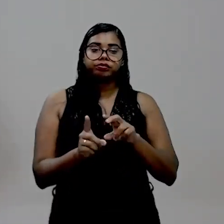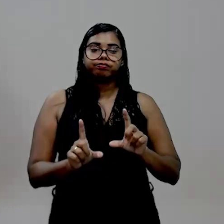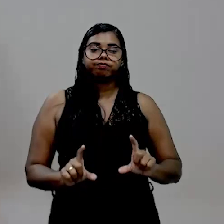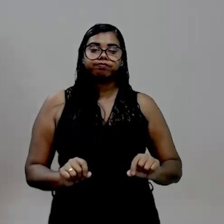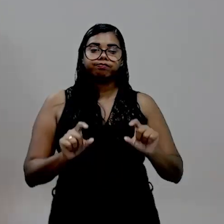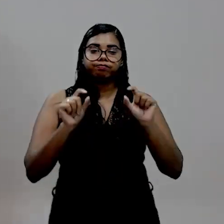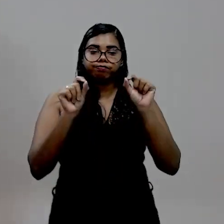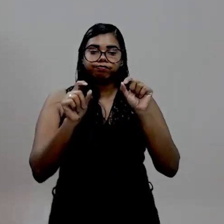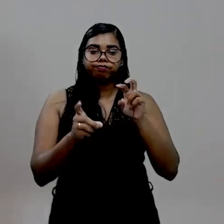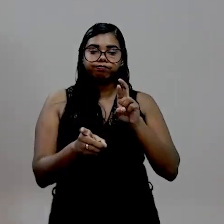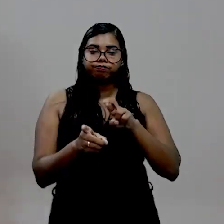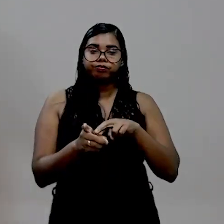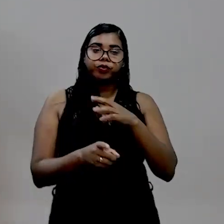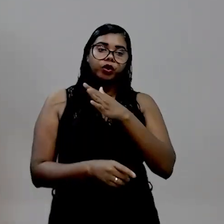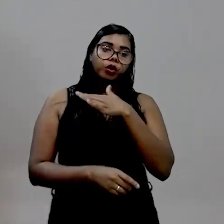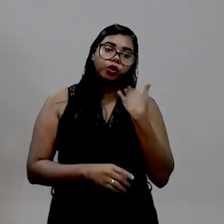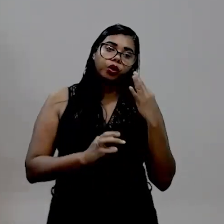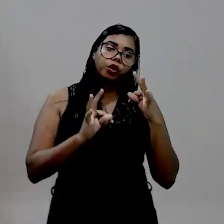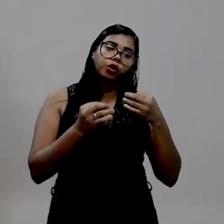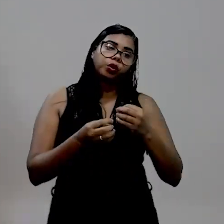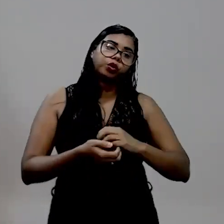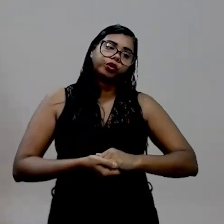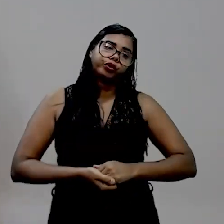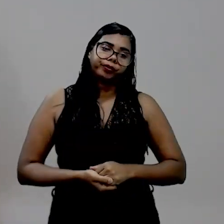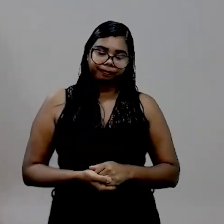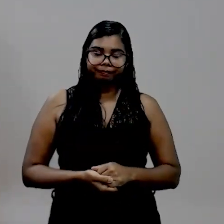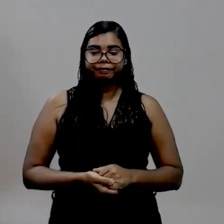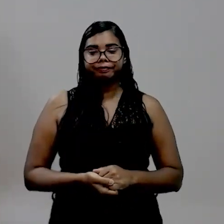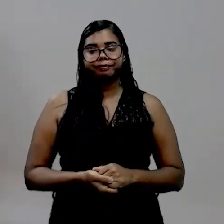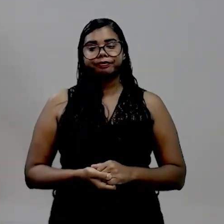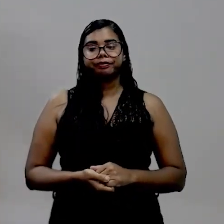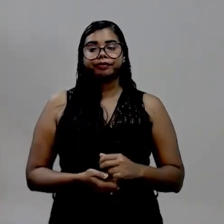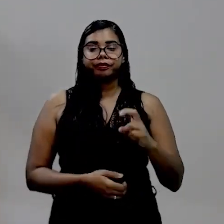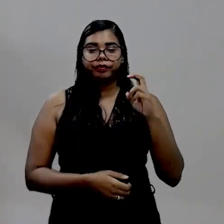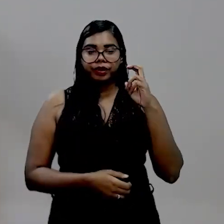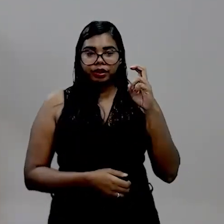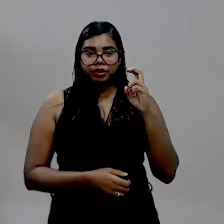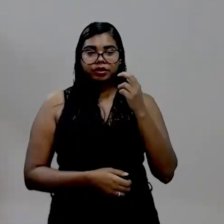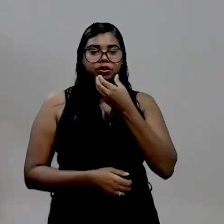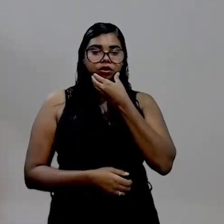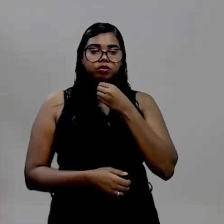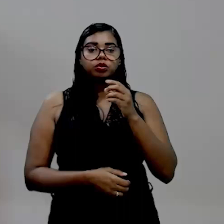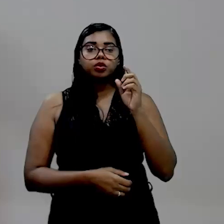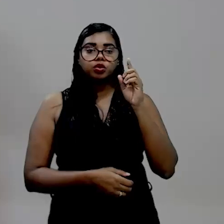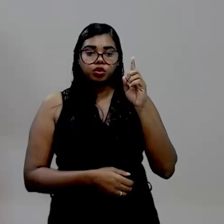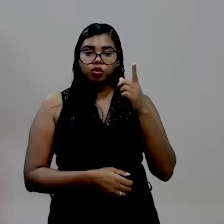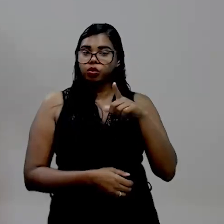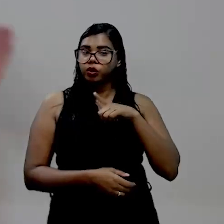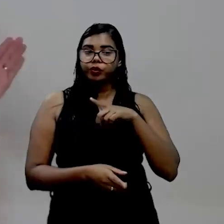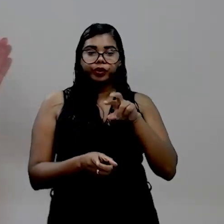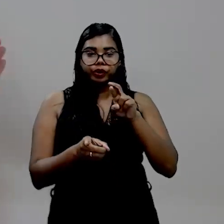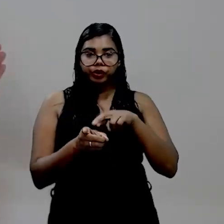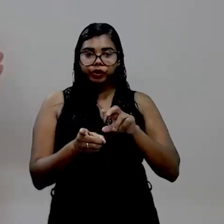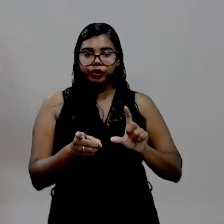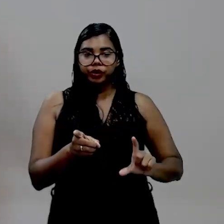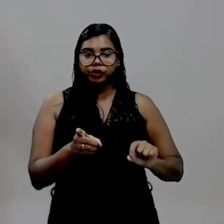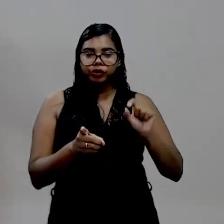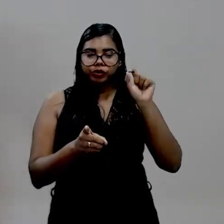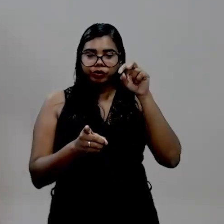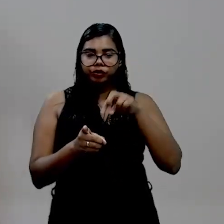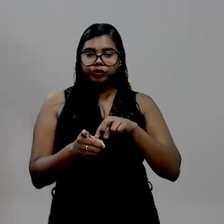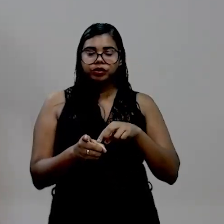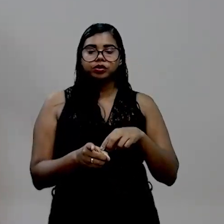Todos morreram de câncer de próstata. Todos morreram. Eram 5 irmãos, só um não teve. Todos 5 morreram,